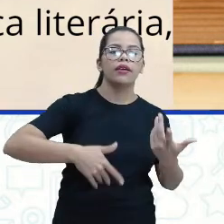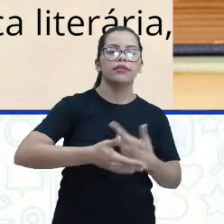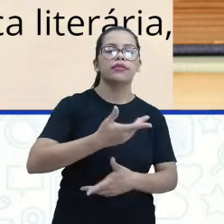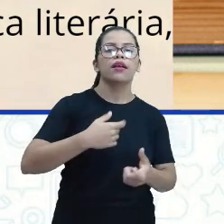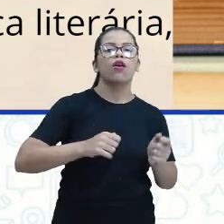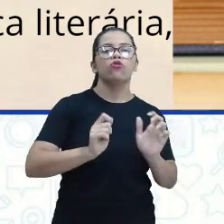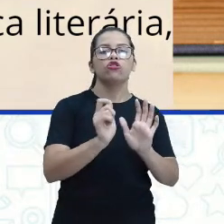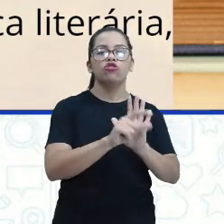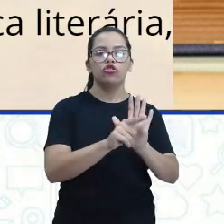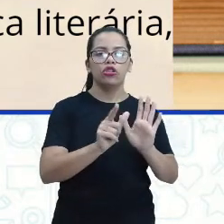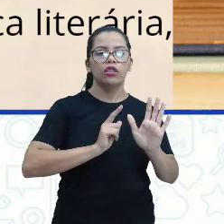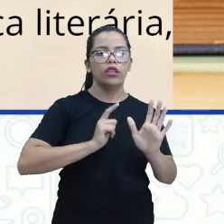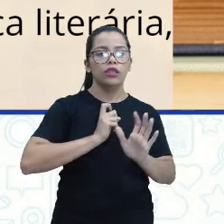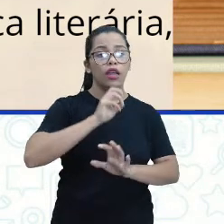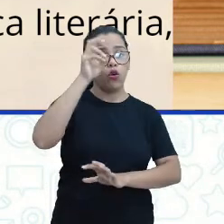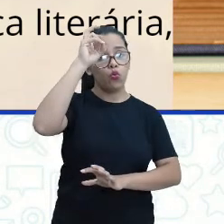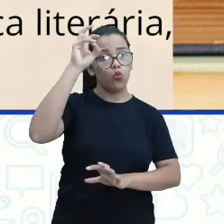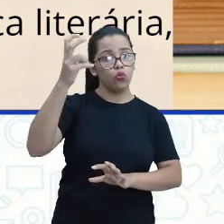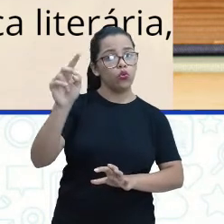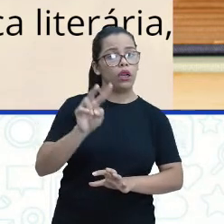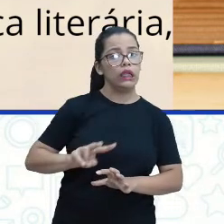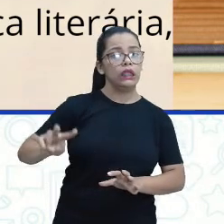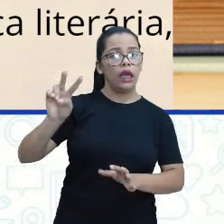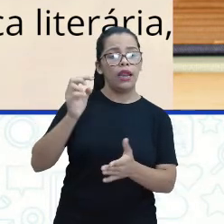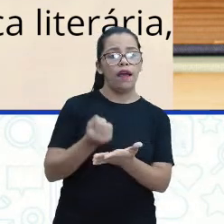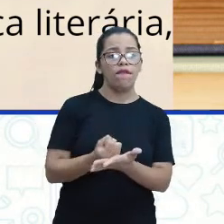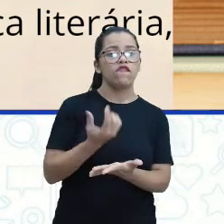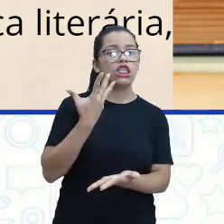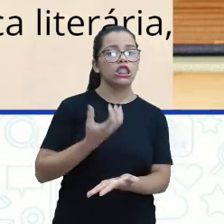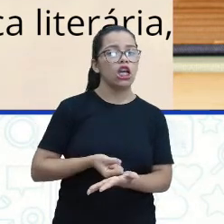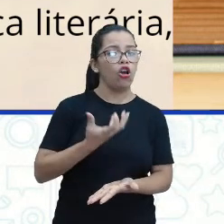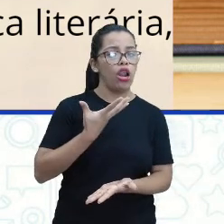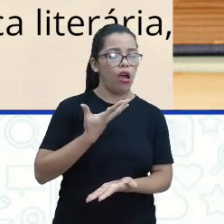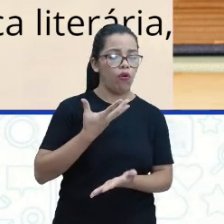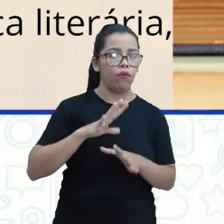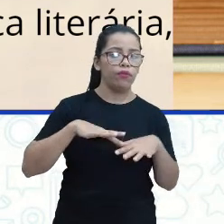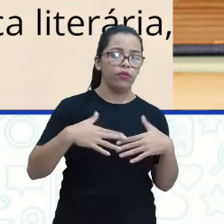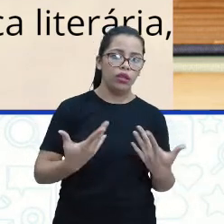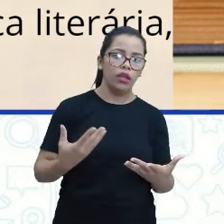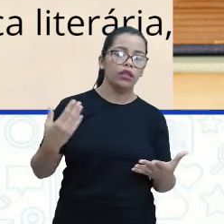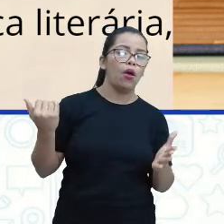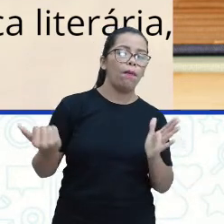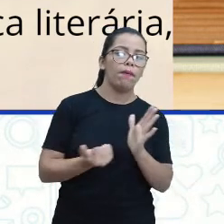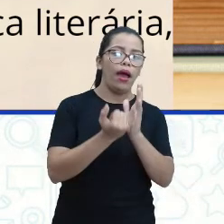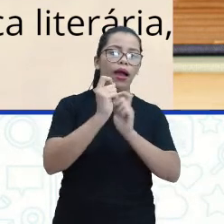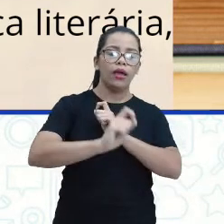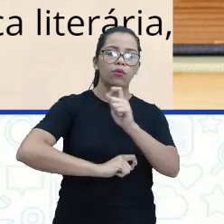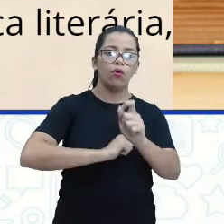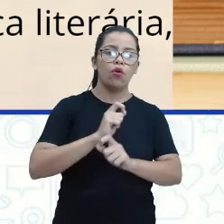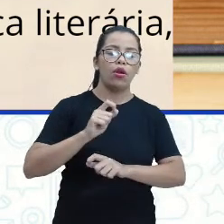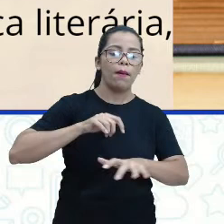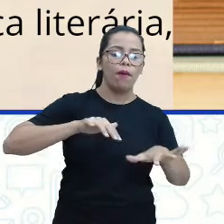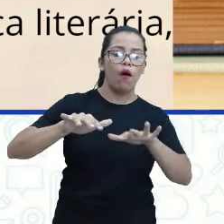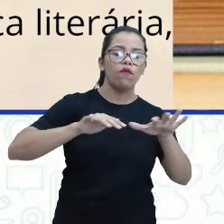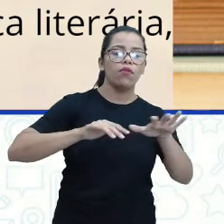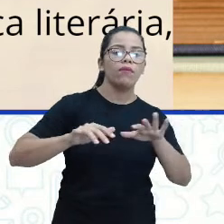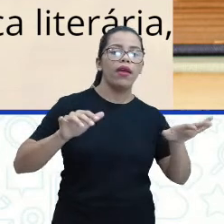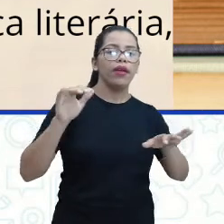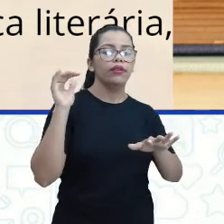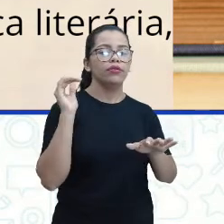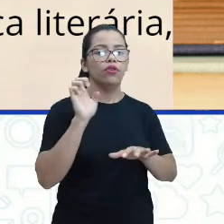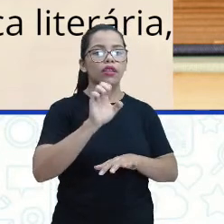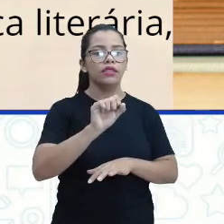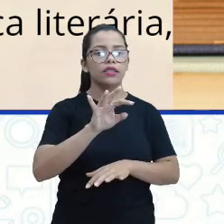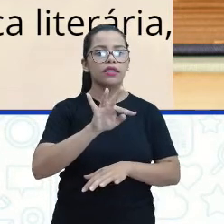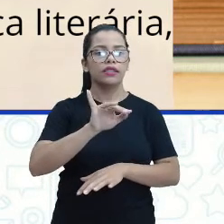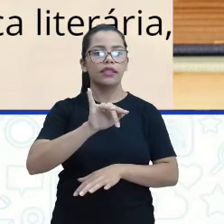domínio é o da cultura literária ficcional, marcados pela manifestação estética e caracterizados pela